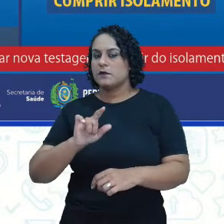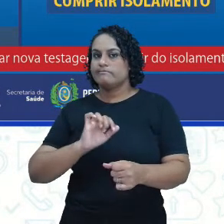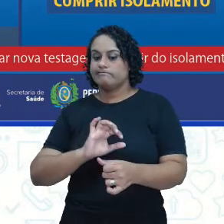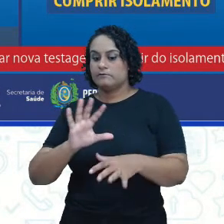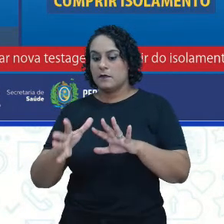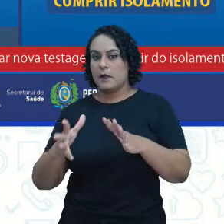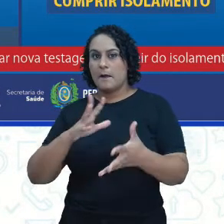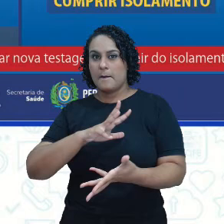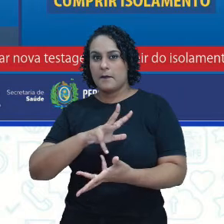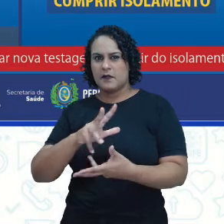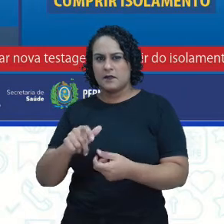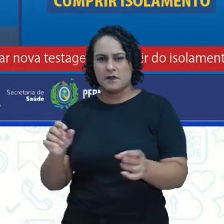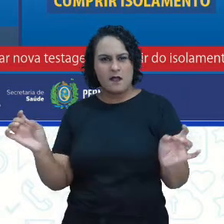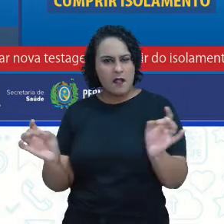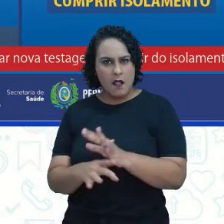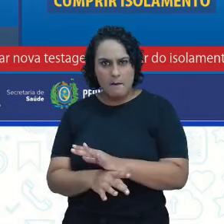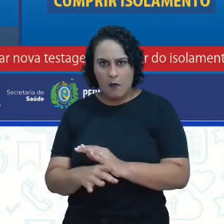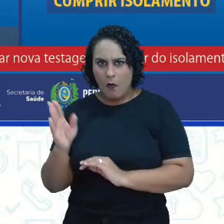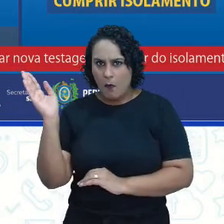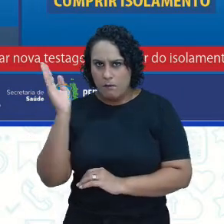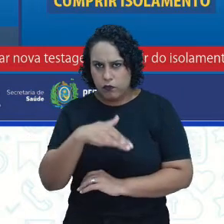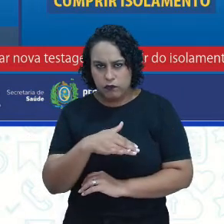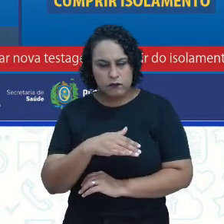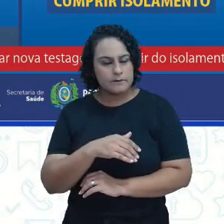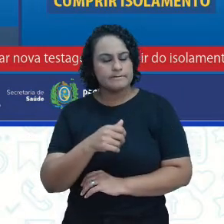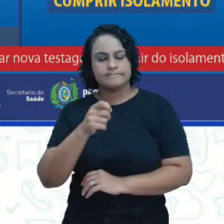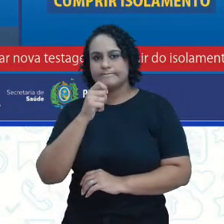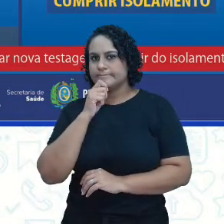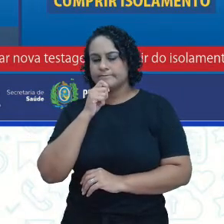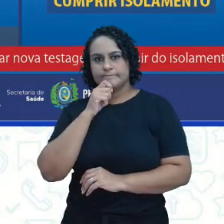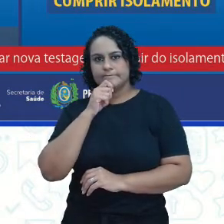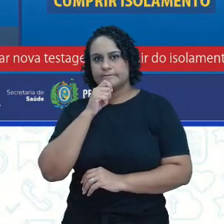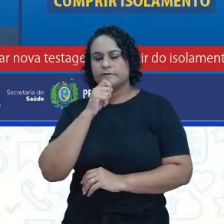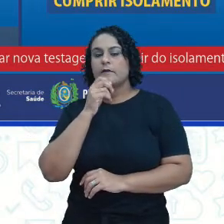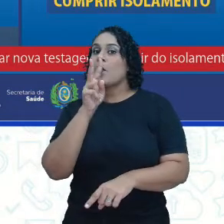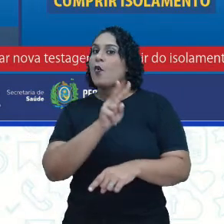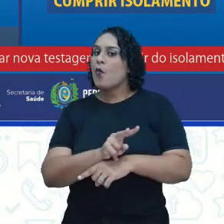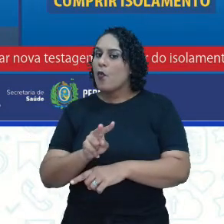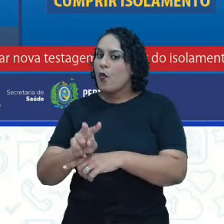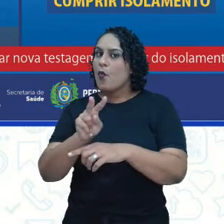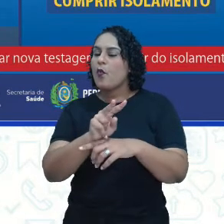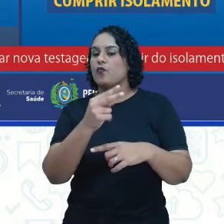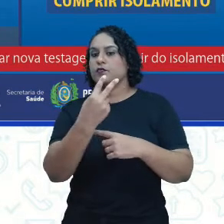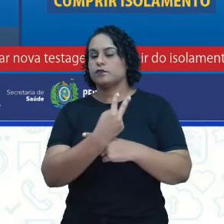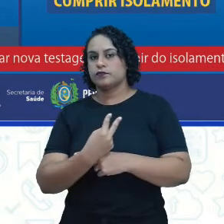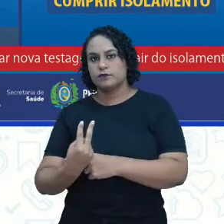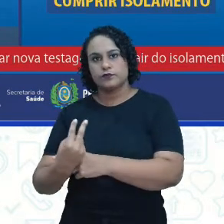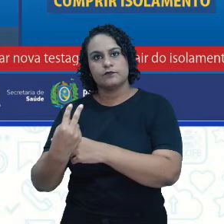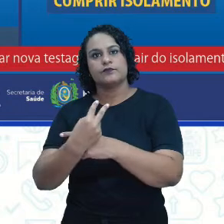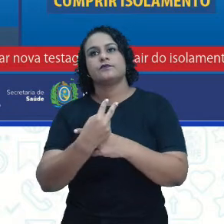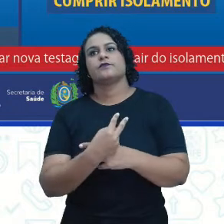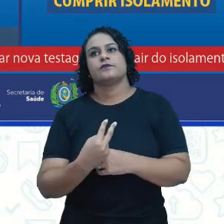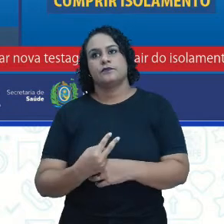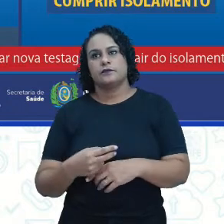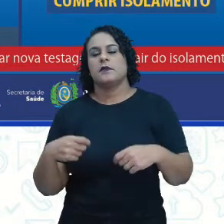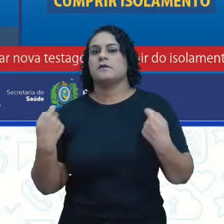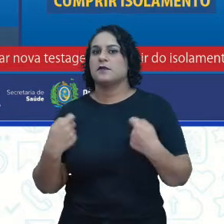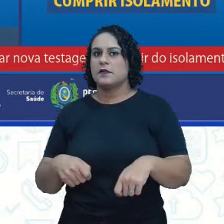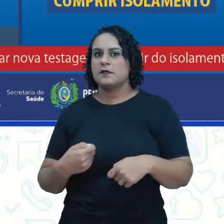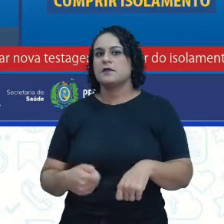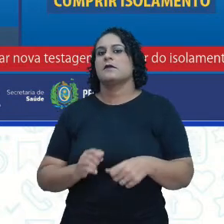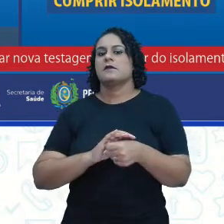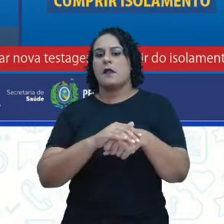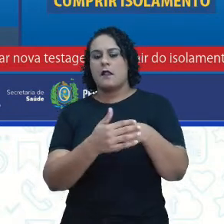acabou. Cuide e se cuide. No momento que cada um de nós estamos cuidando, né, em relação a lavar